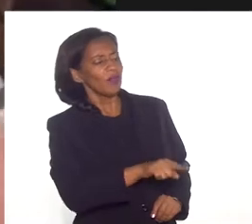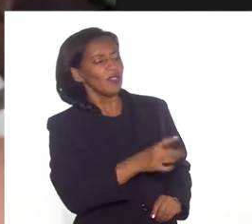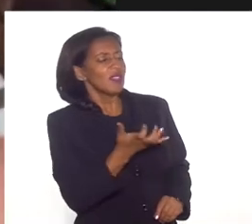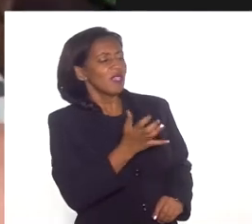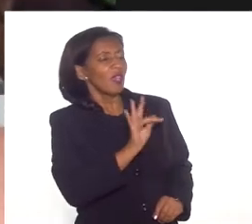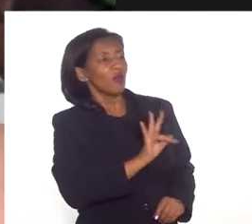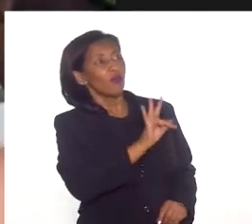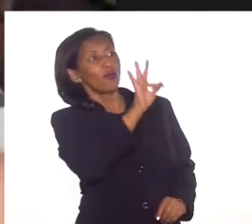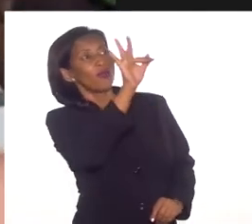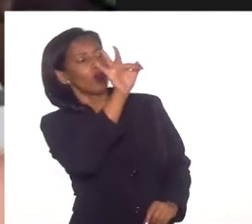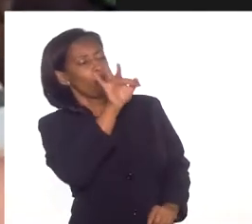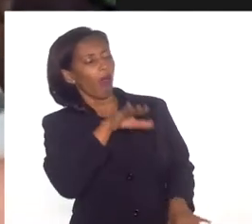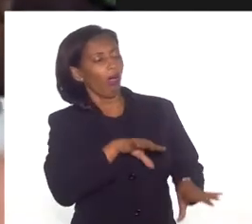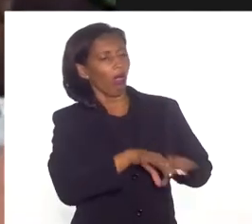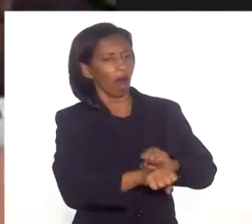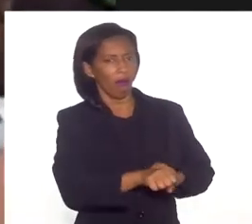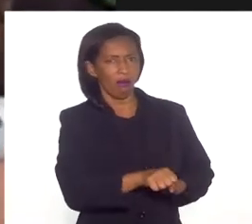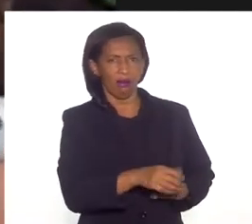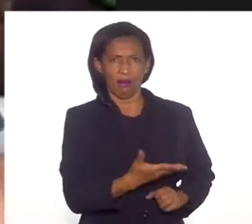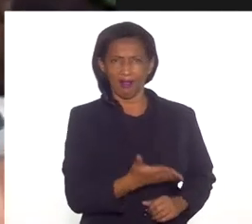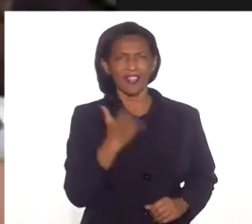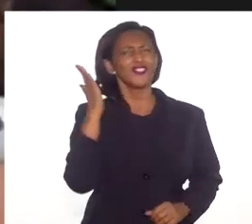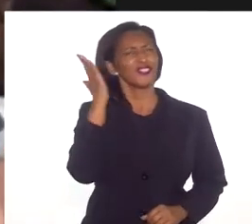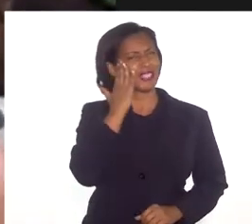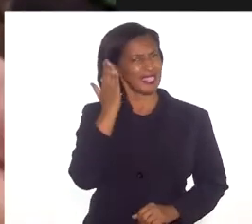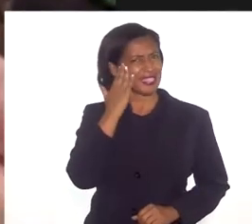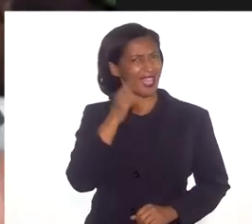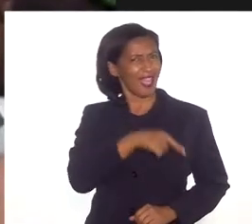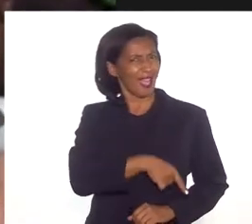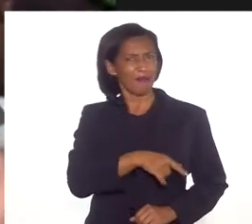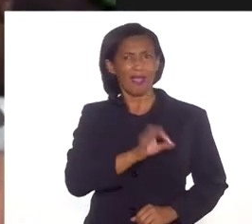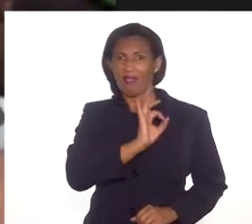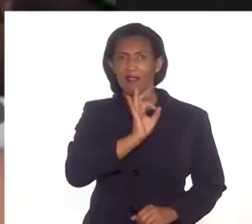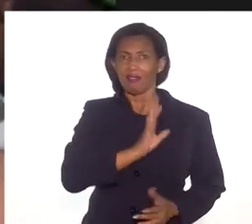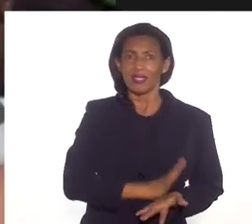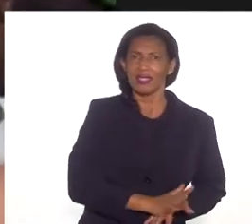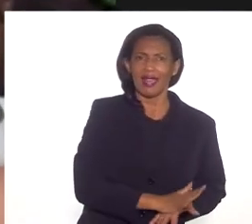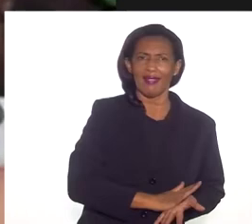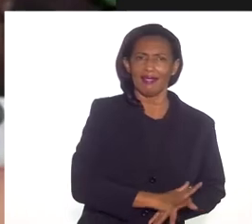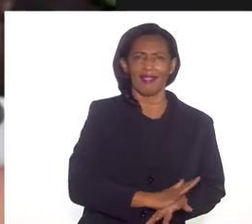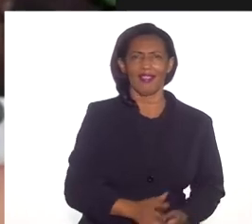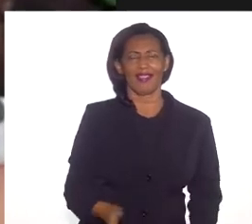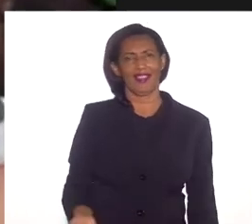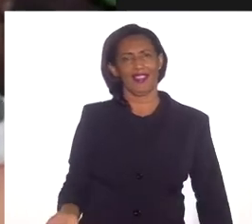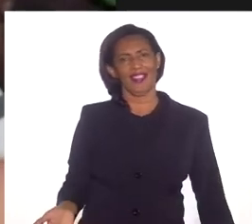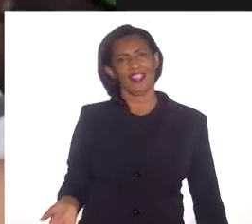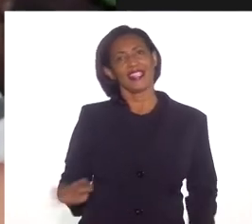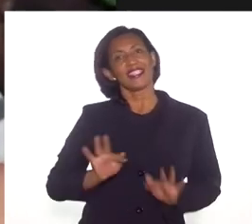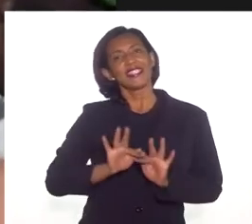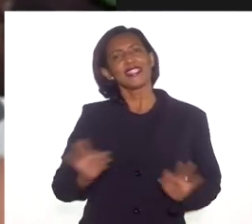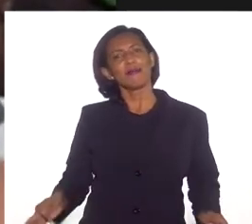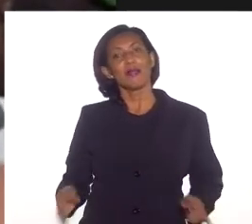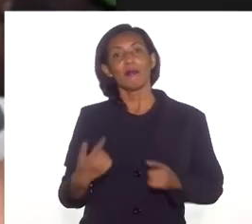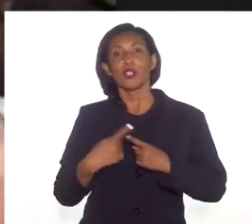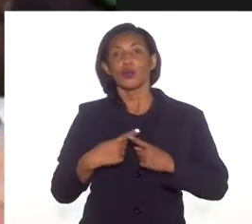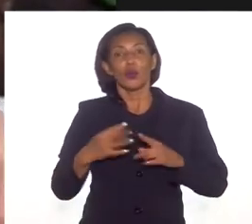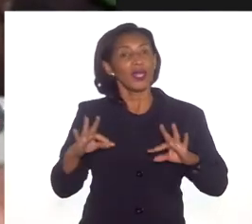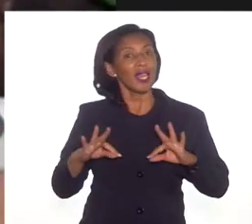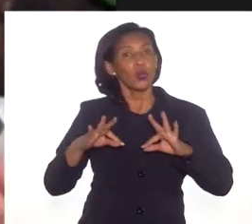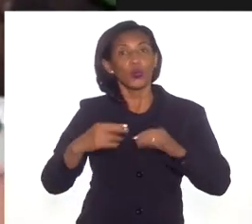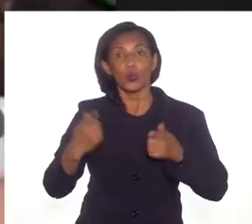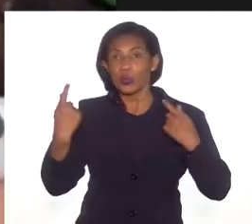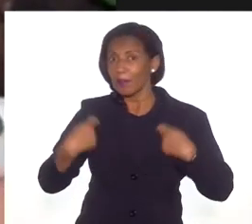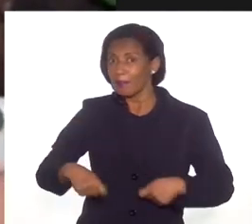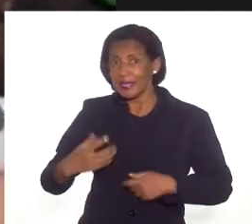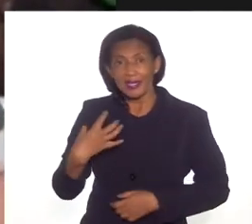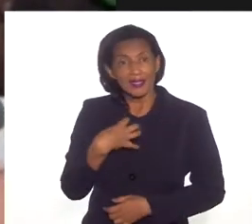você vai ser quando crescer? Porque a gente já sabe de antemão que ela não será nada, simplesmente porque já é tudo que